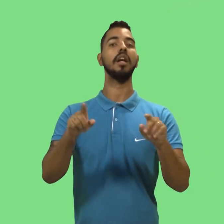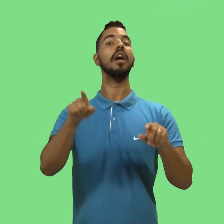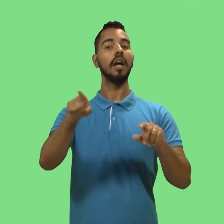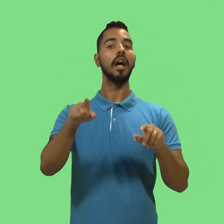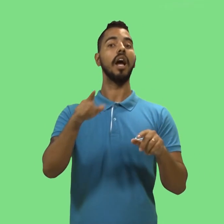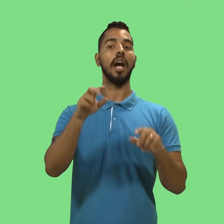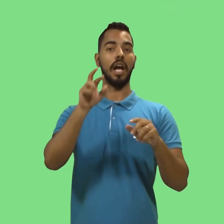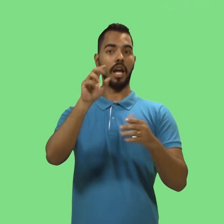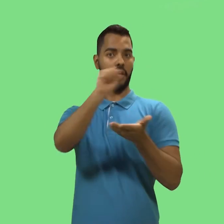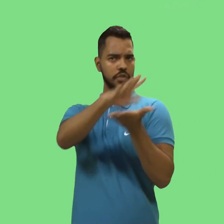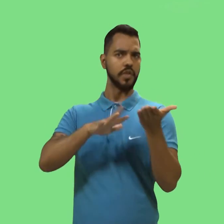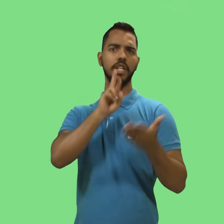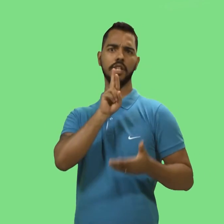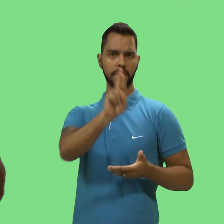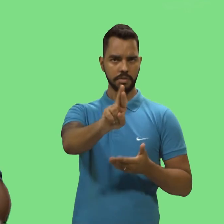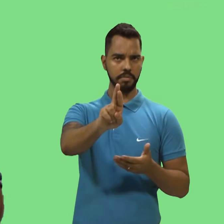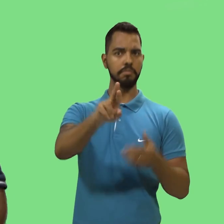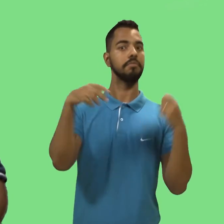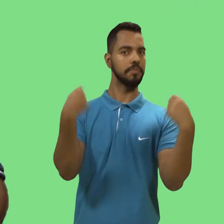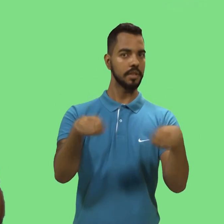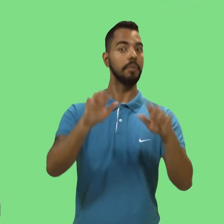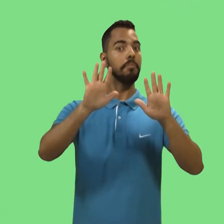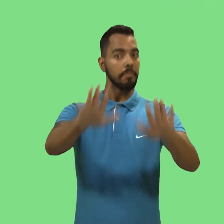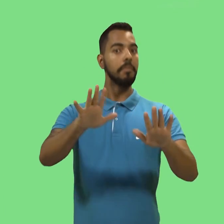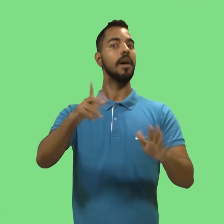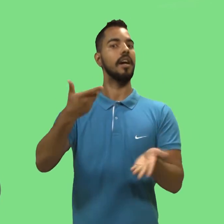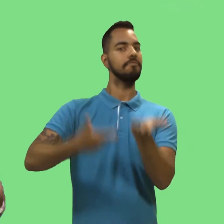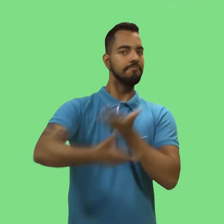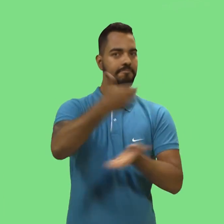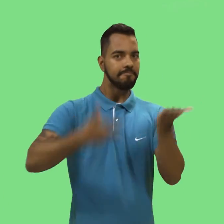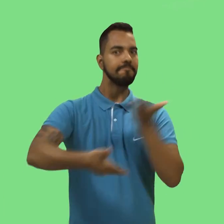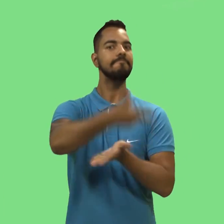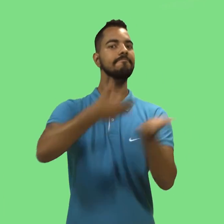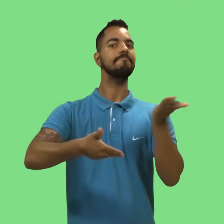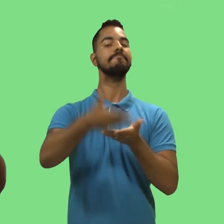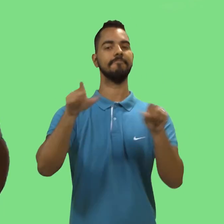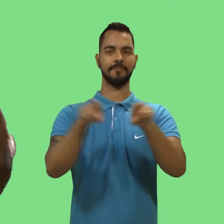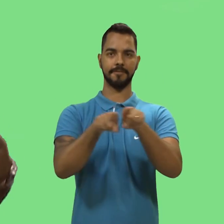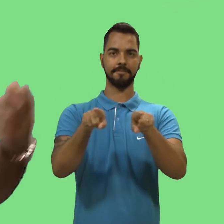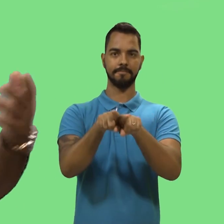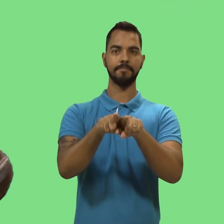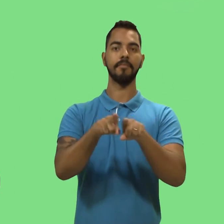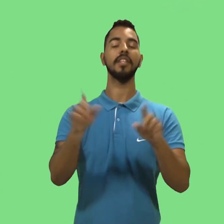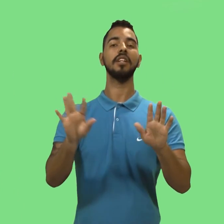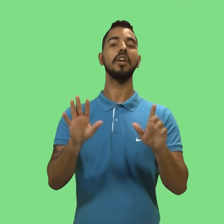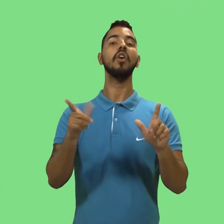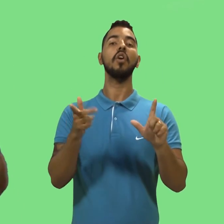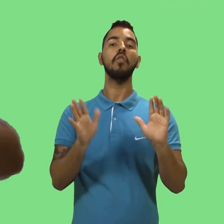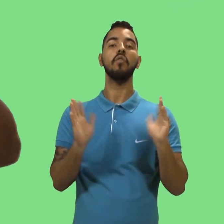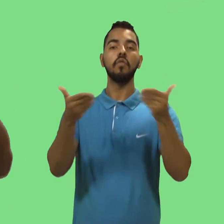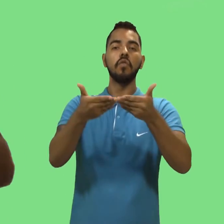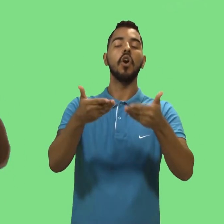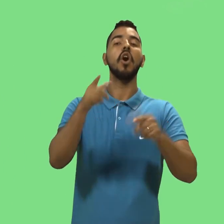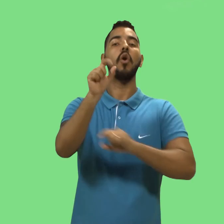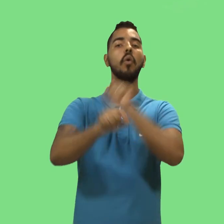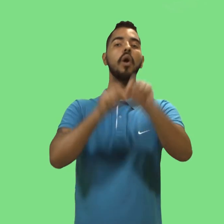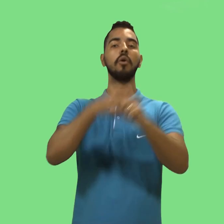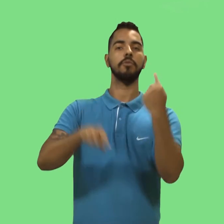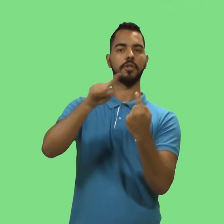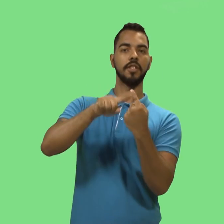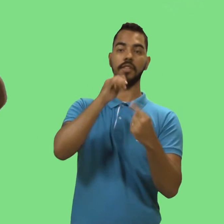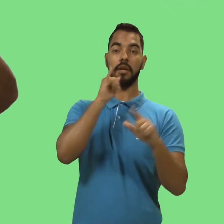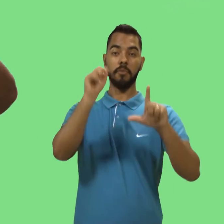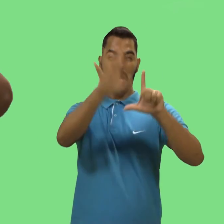opinião. O fórum é para discutir o que acabamos de ver nesta aula. Como já disse, para cada aula existe um fórum de discussão esperando pela